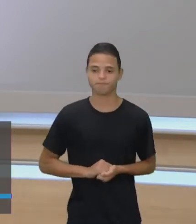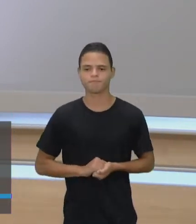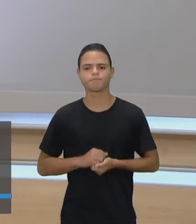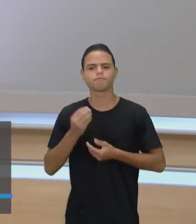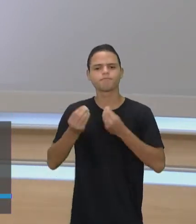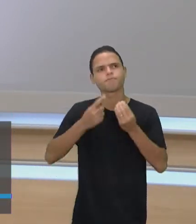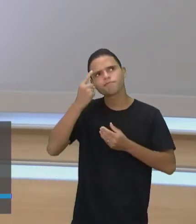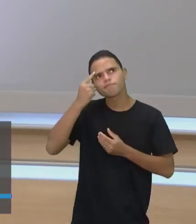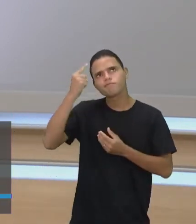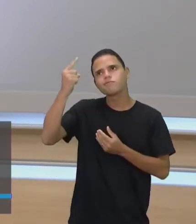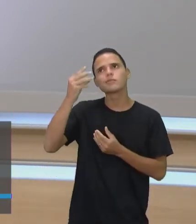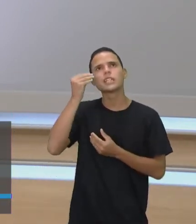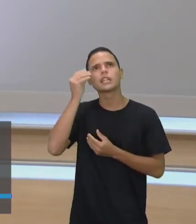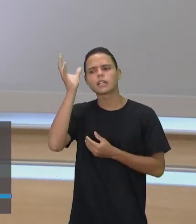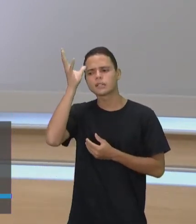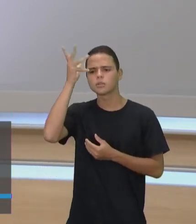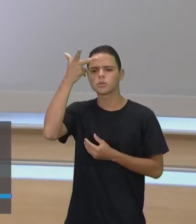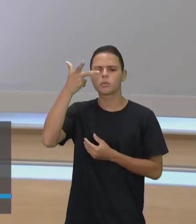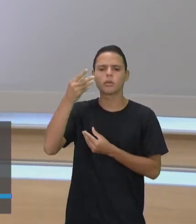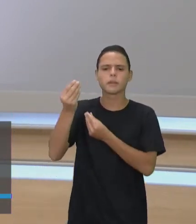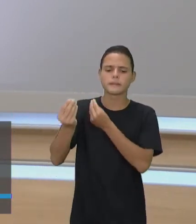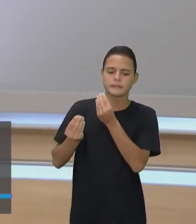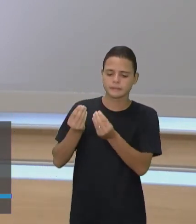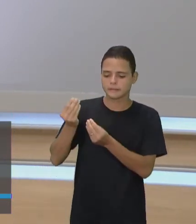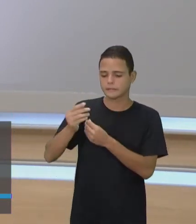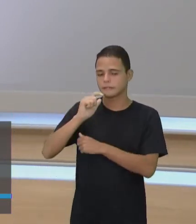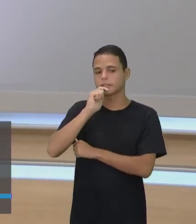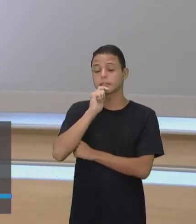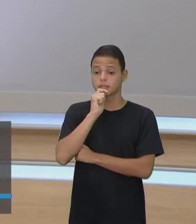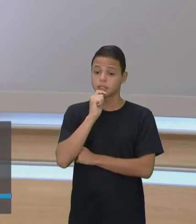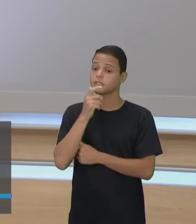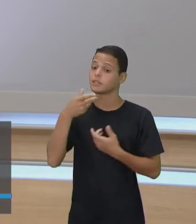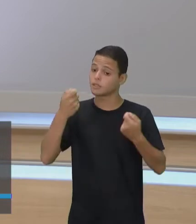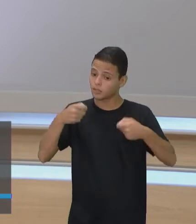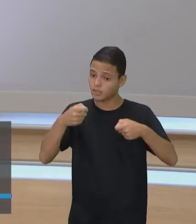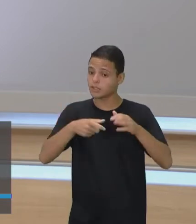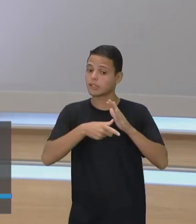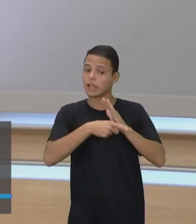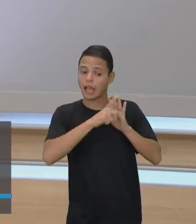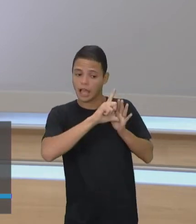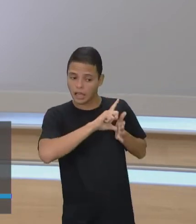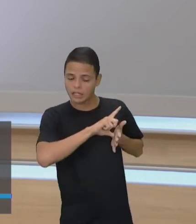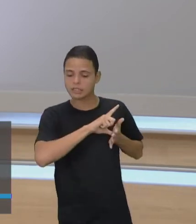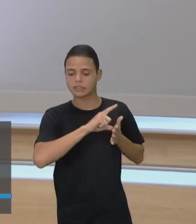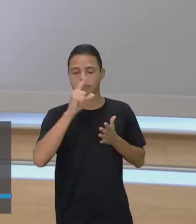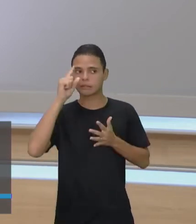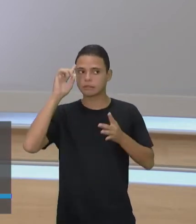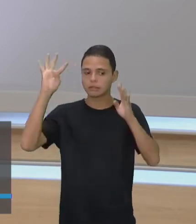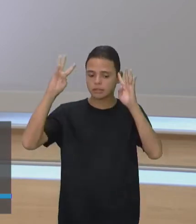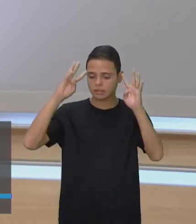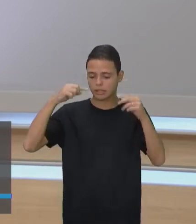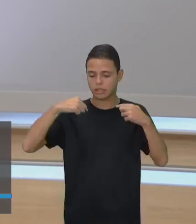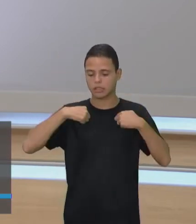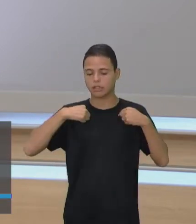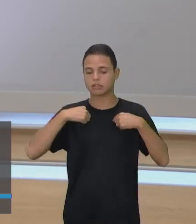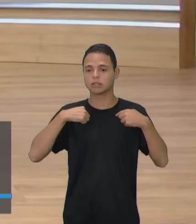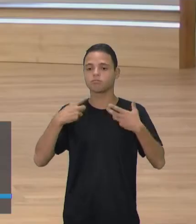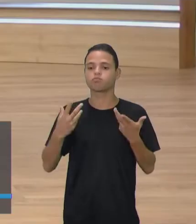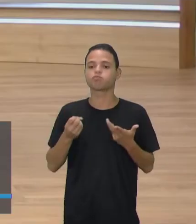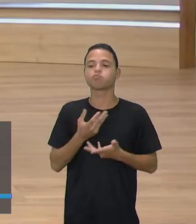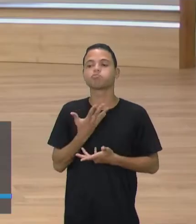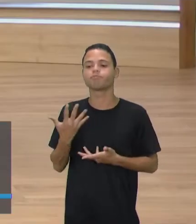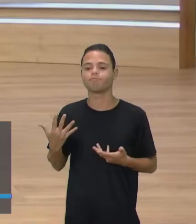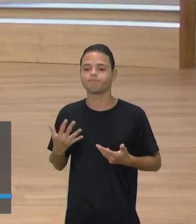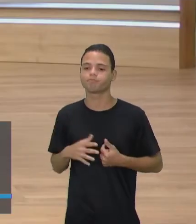ali em alternativas e possibilidades, se a gente nem tem a própria consciência do quanto a gente mesmo gera? Sim, sim.